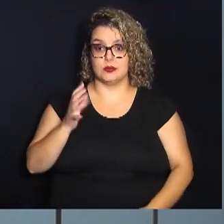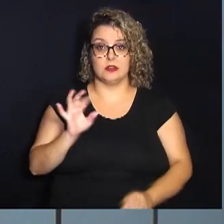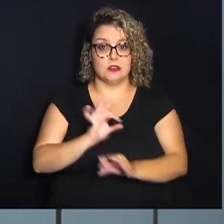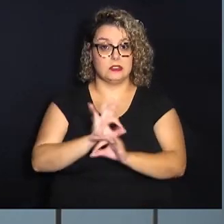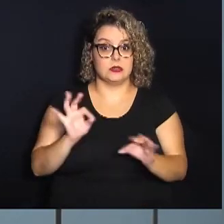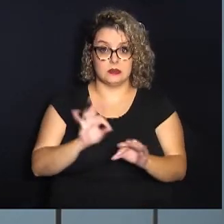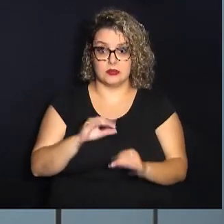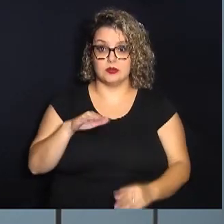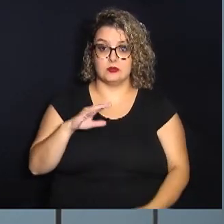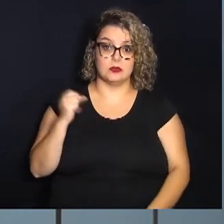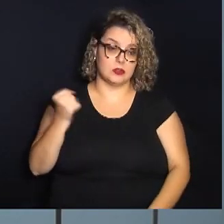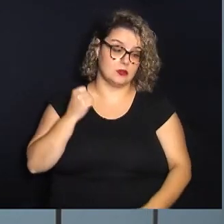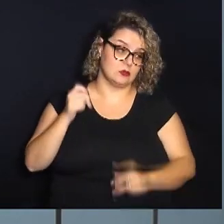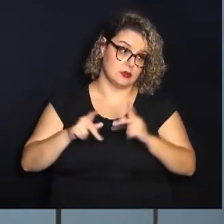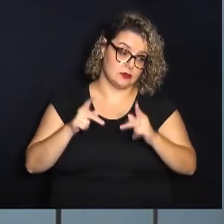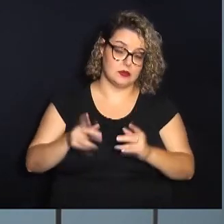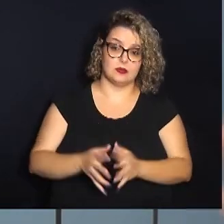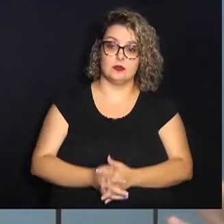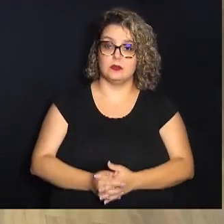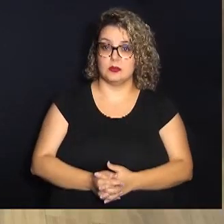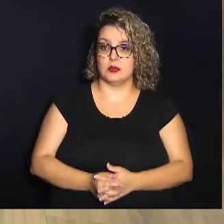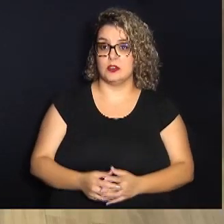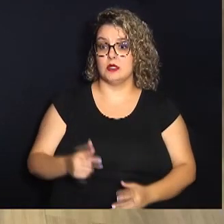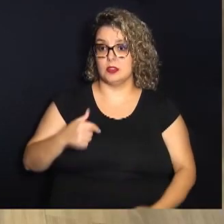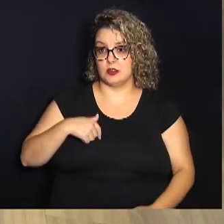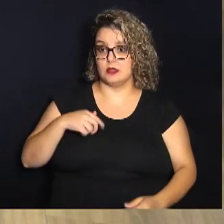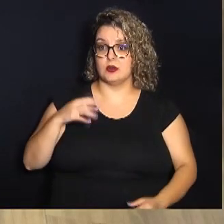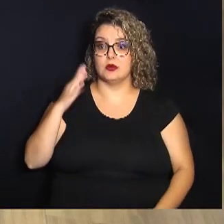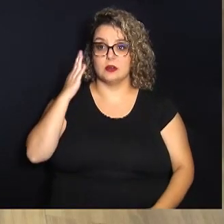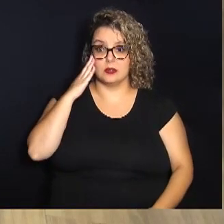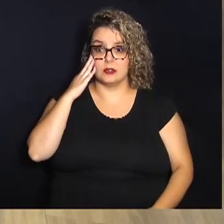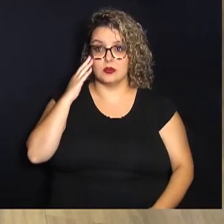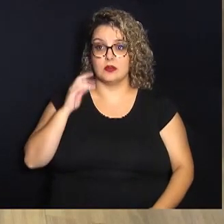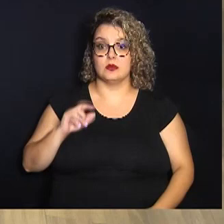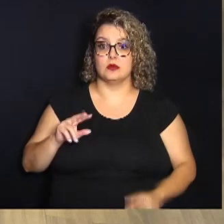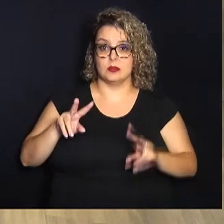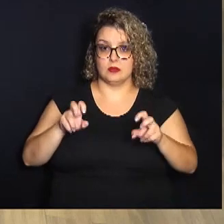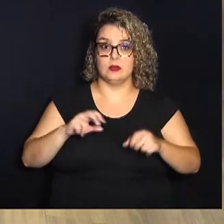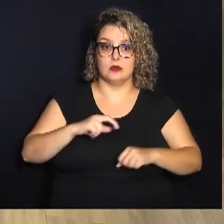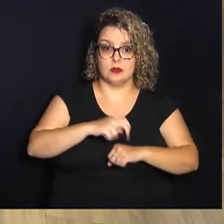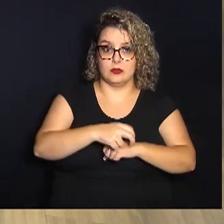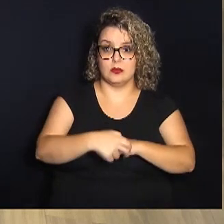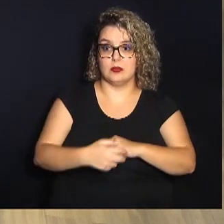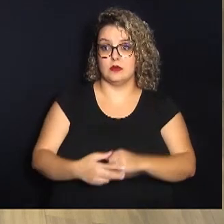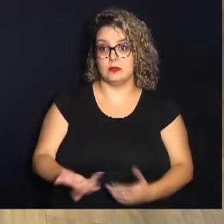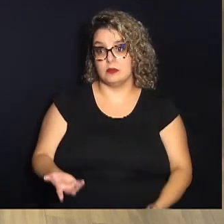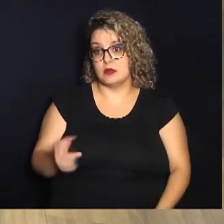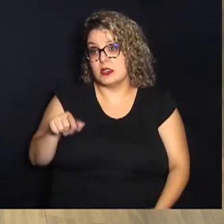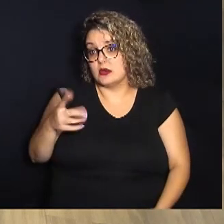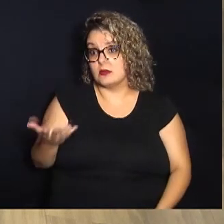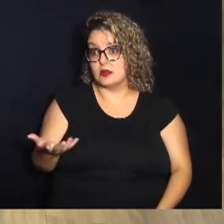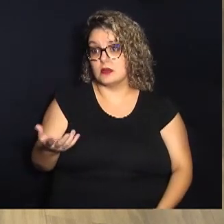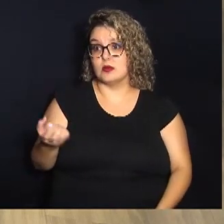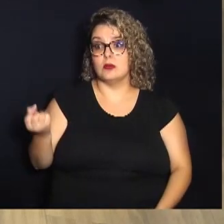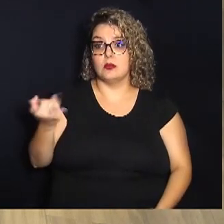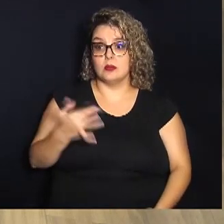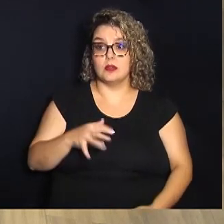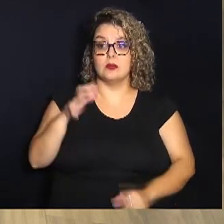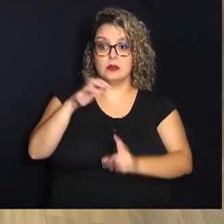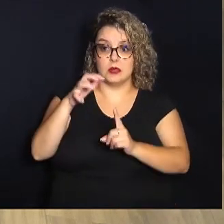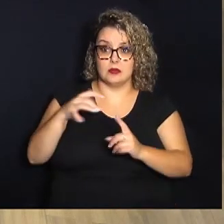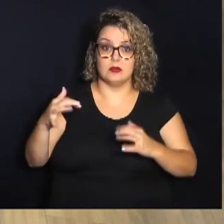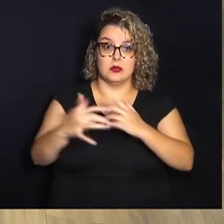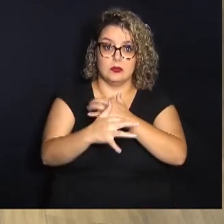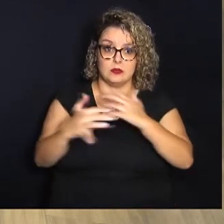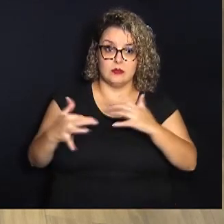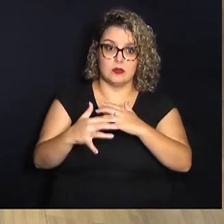mais grave com a população. E eu sei que o tema também é dengue, Gabriel, mas é isso, né? O quanto que a questão urbana impacta